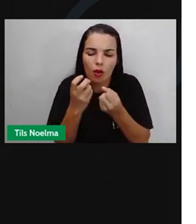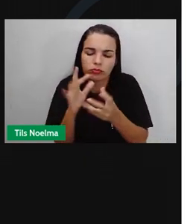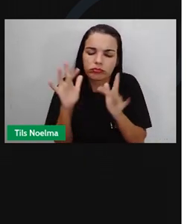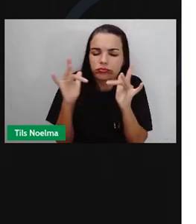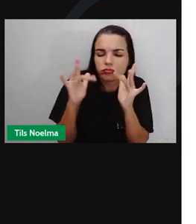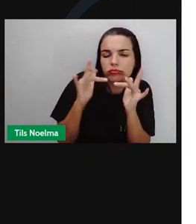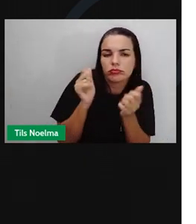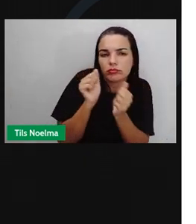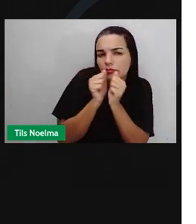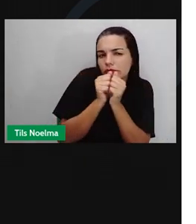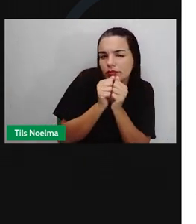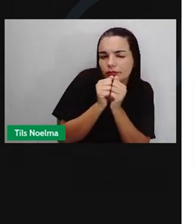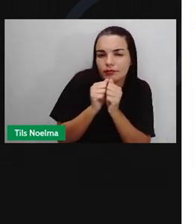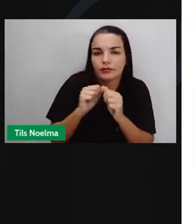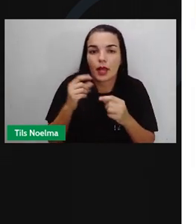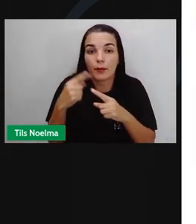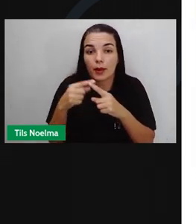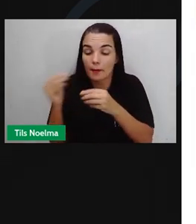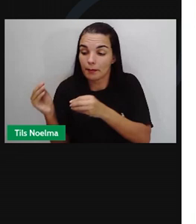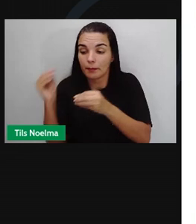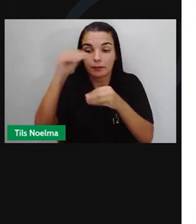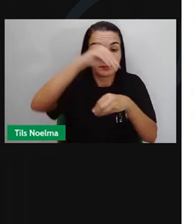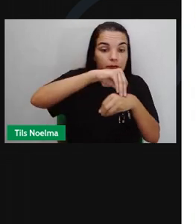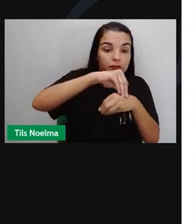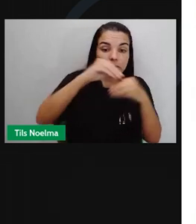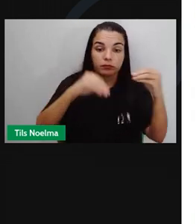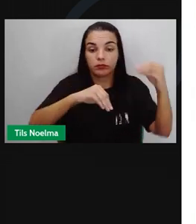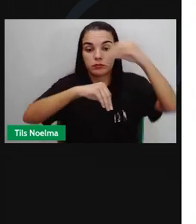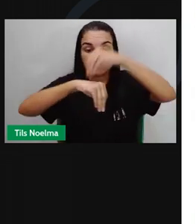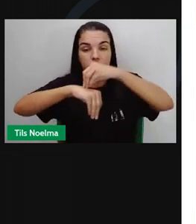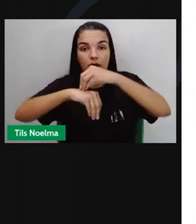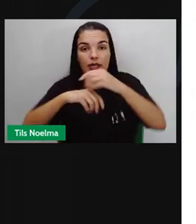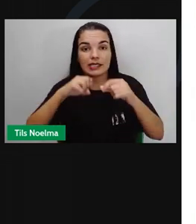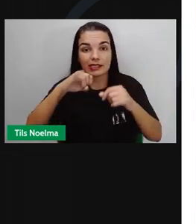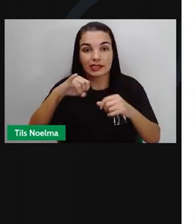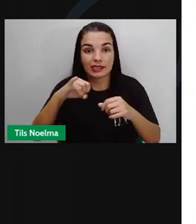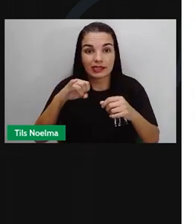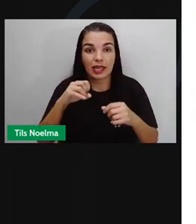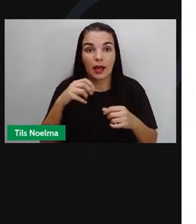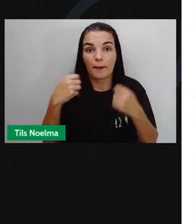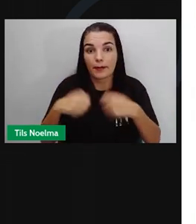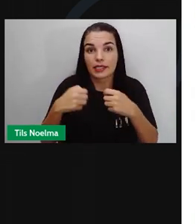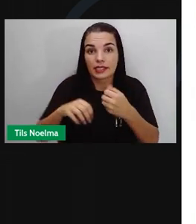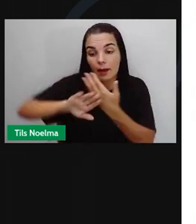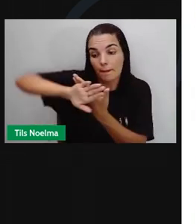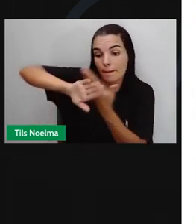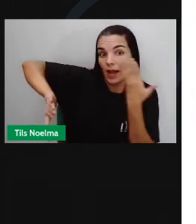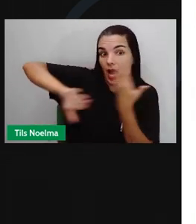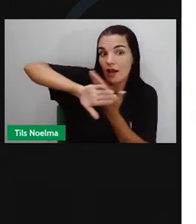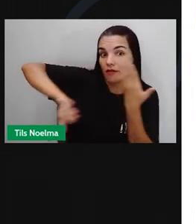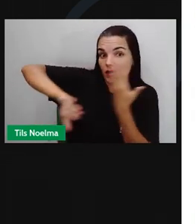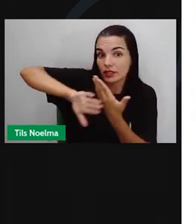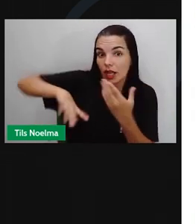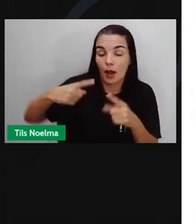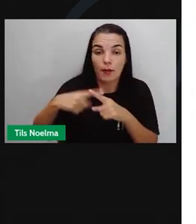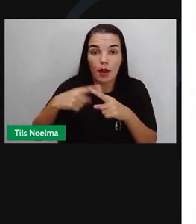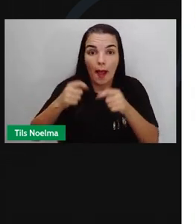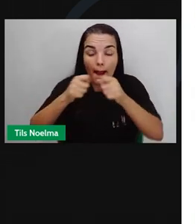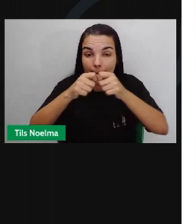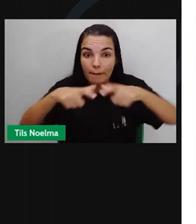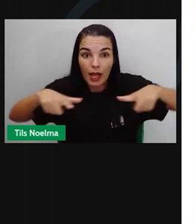para pular de um hospedeiro para outro essa dependência de contato próximo e põe uma grande restrição a maioria das doenças